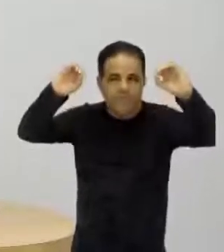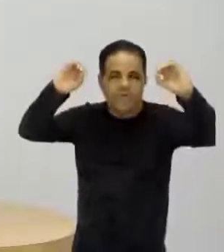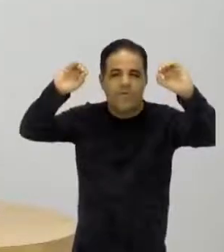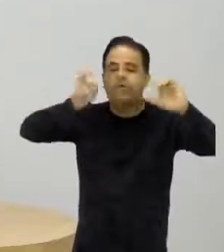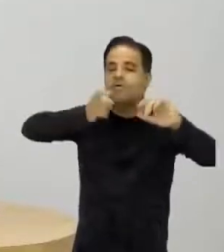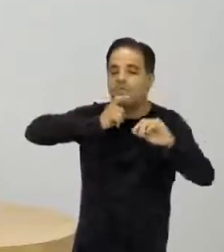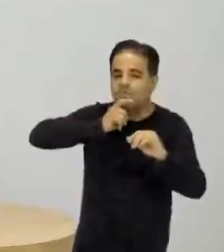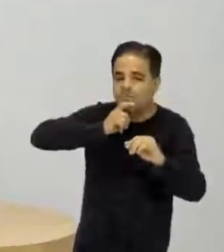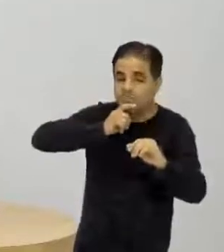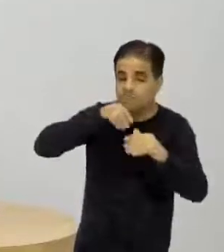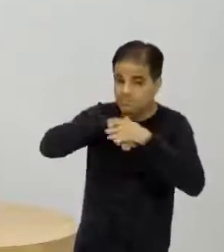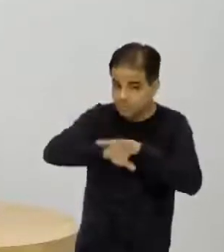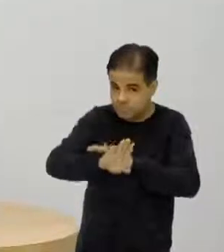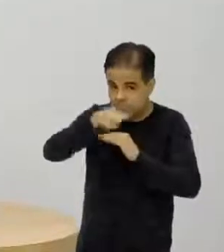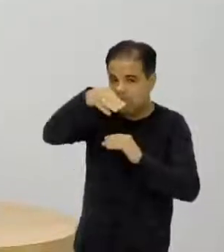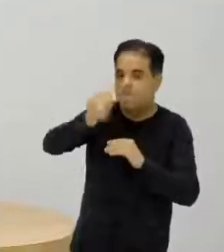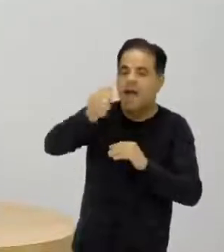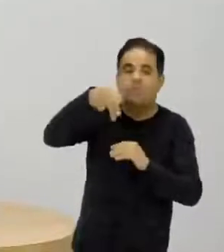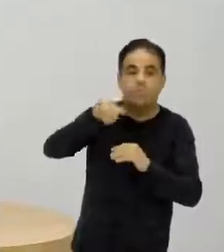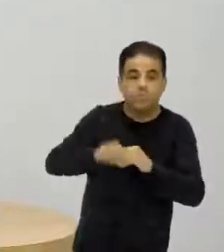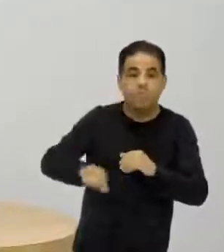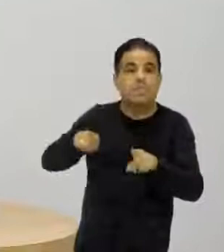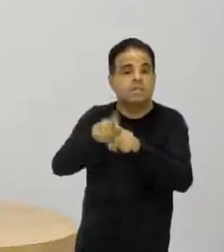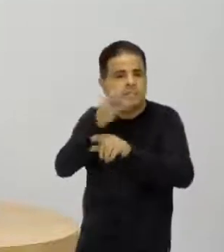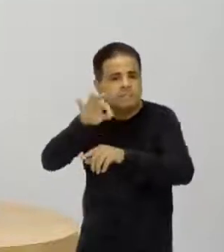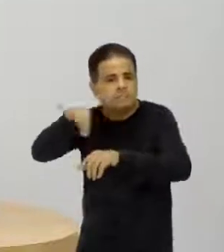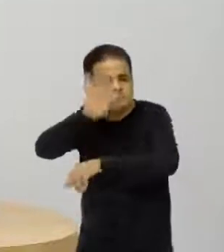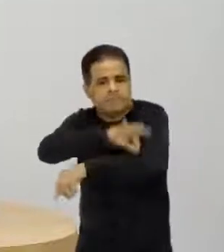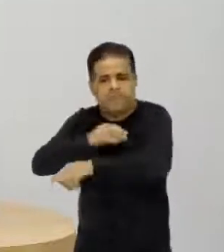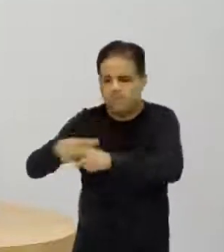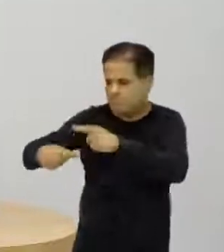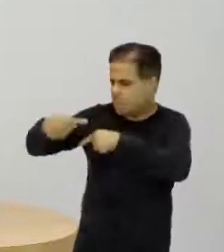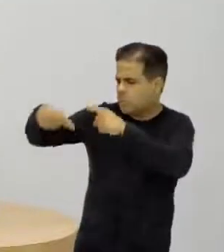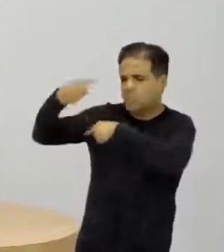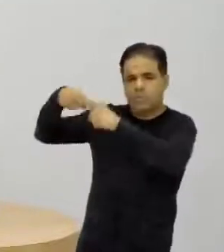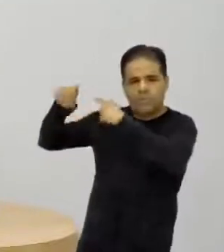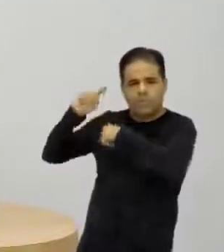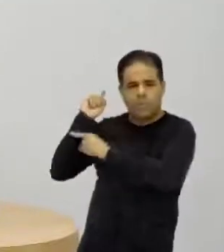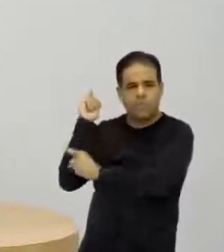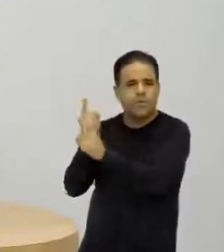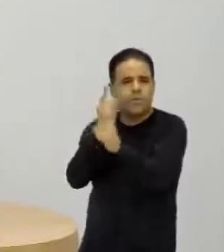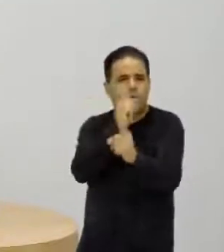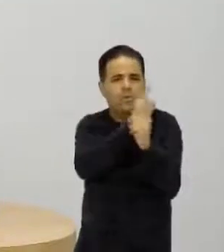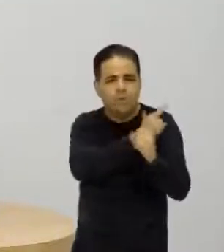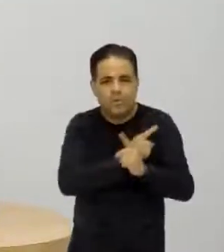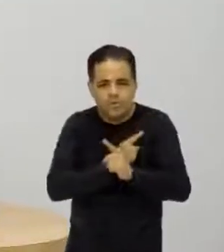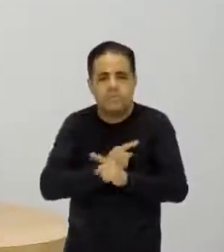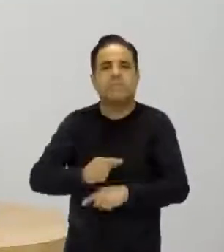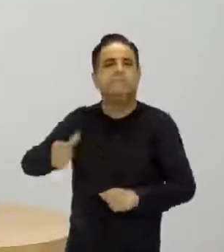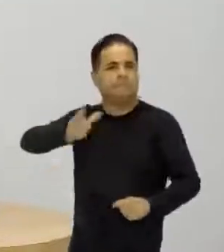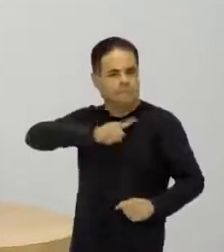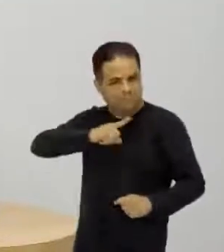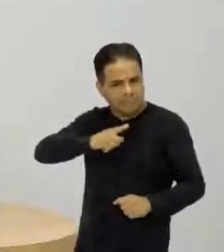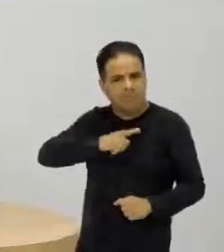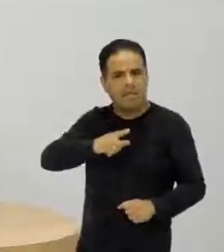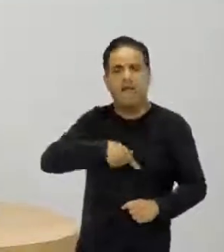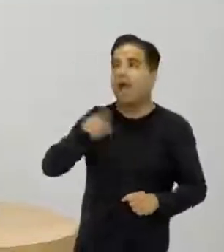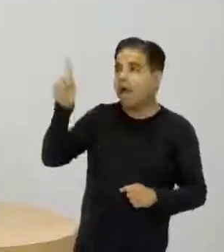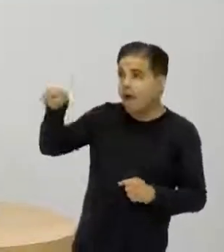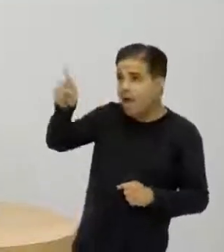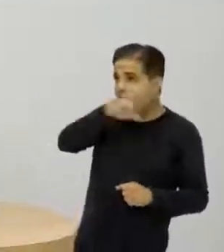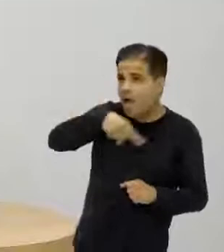em resina, então muitos insetos ancestrais foram encontrados em resina. Então,